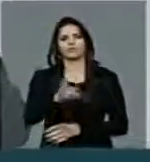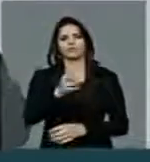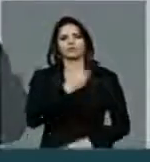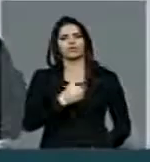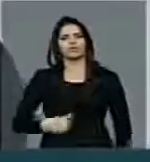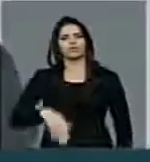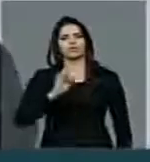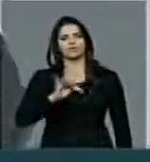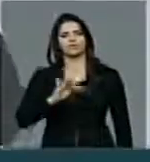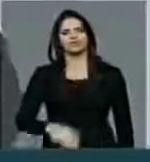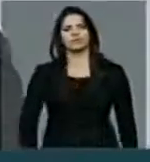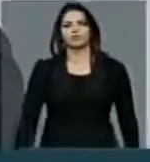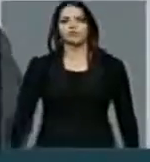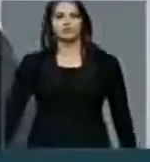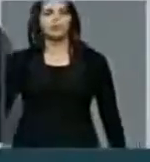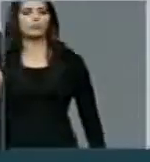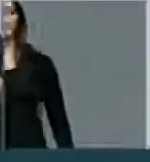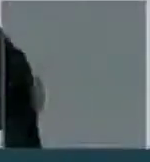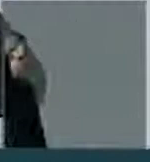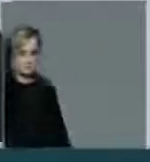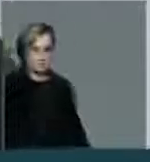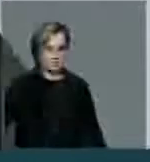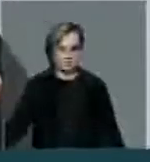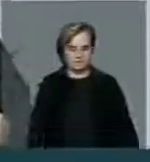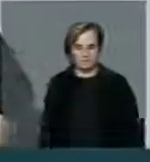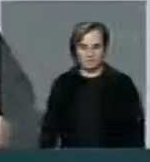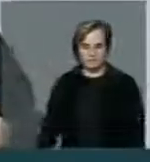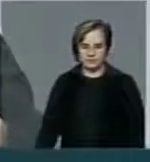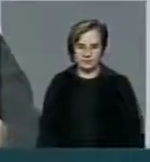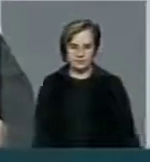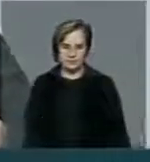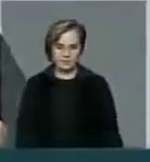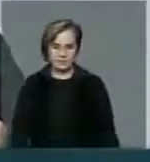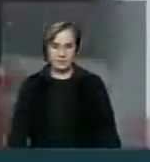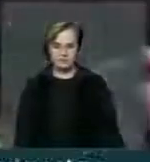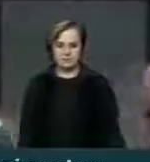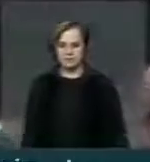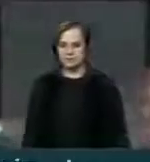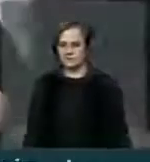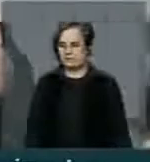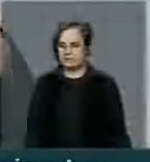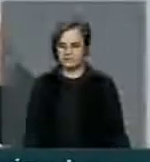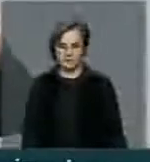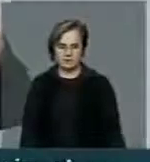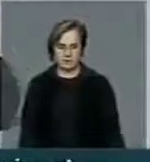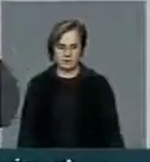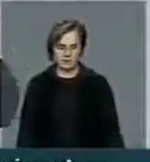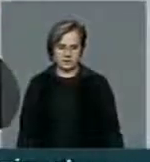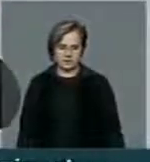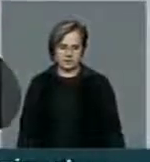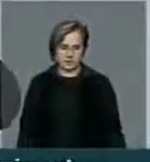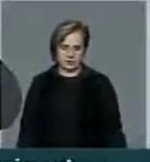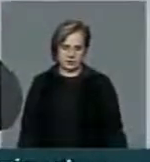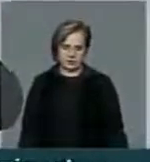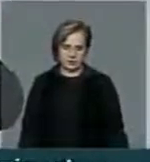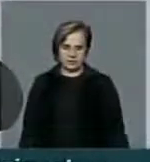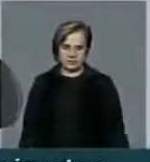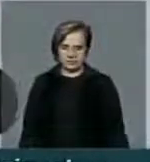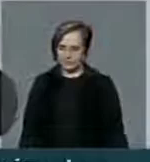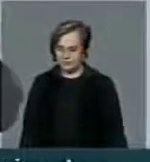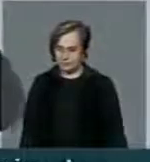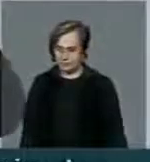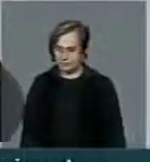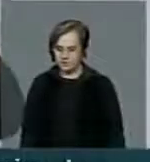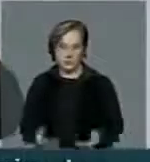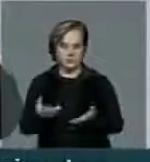federal, doando gratuitamente para cada estado. Isso é uma pré-condição para fazer o cadastro. Isso